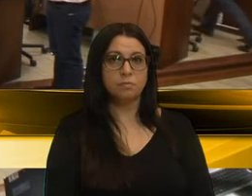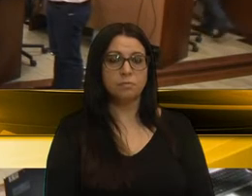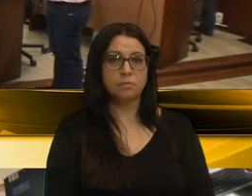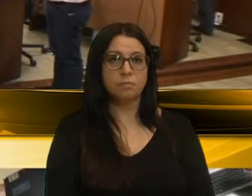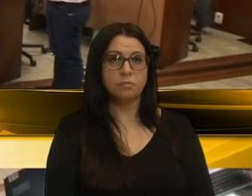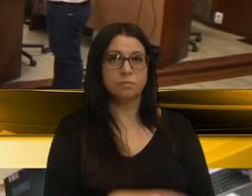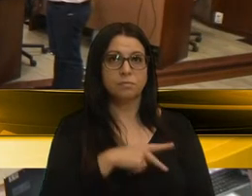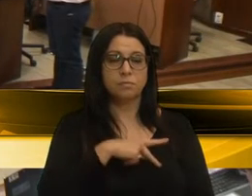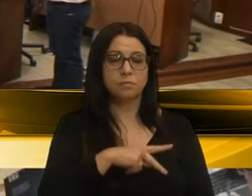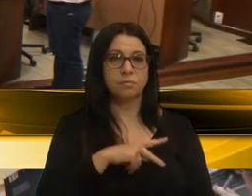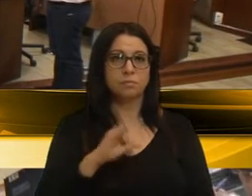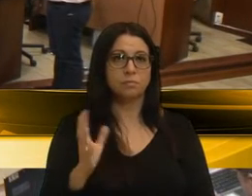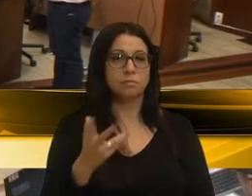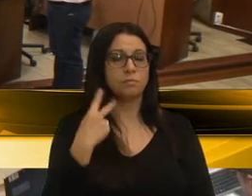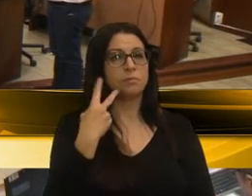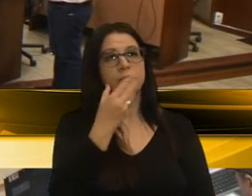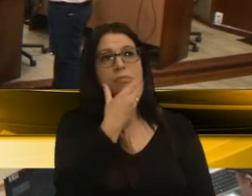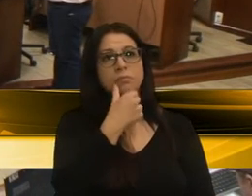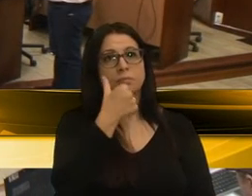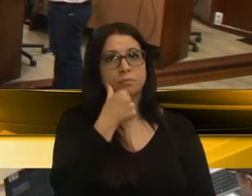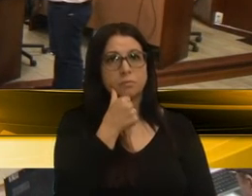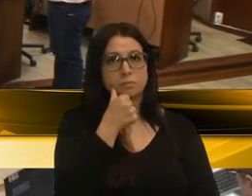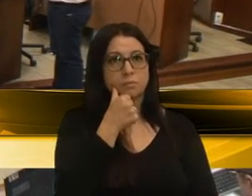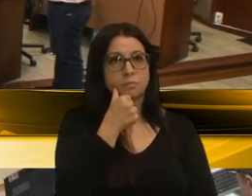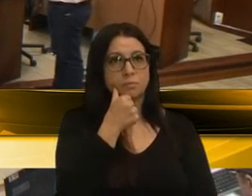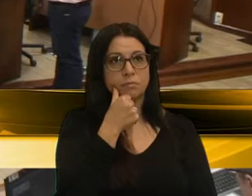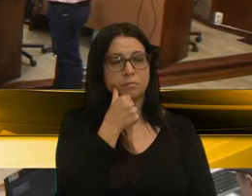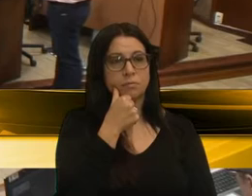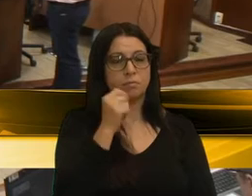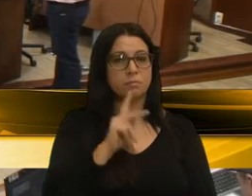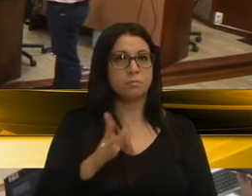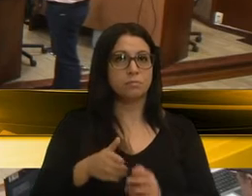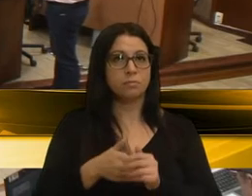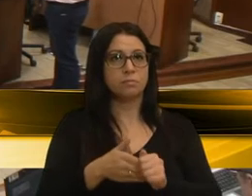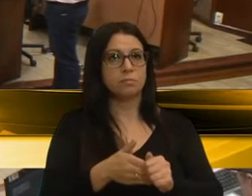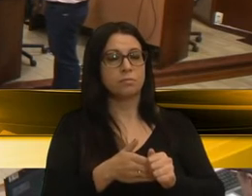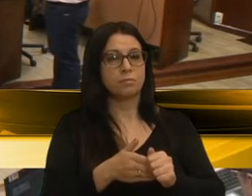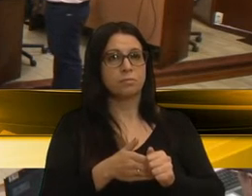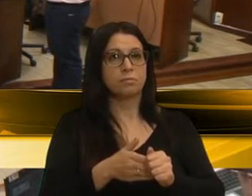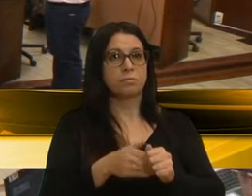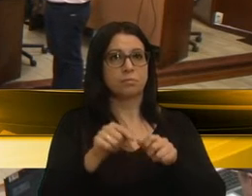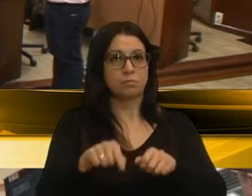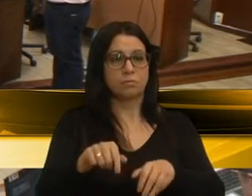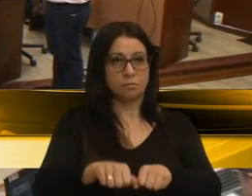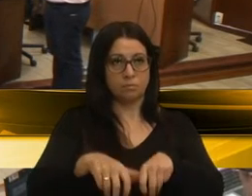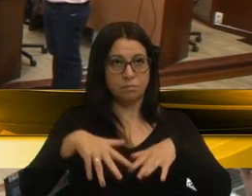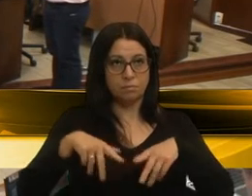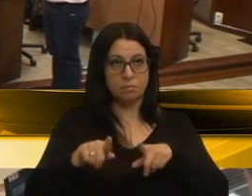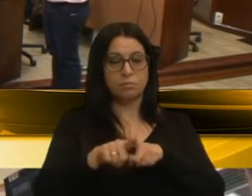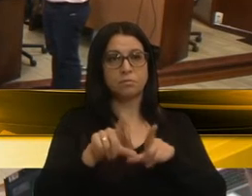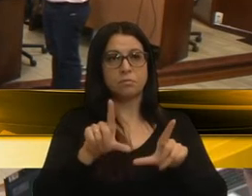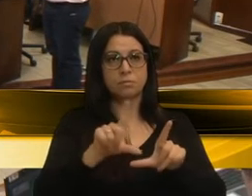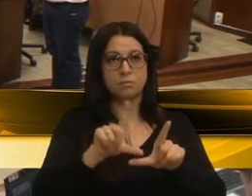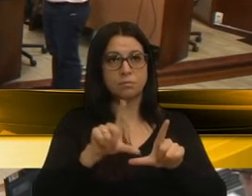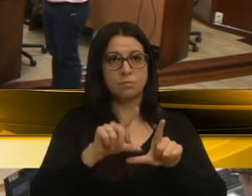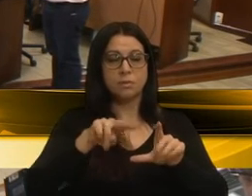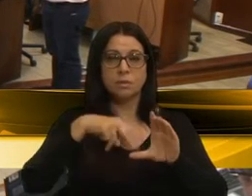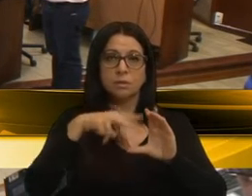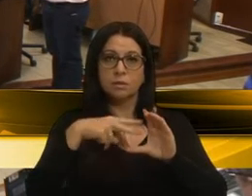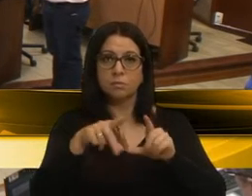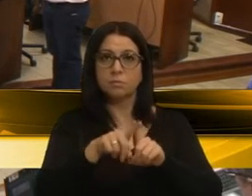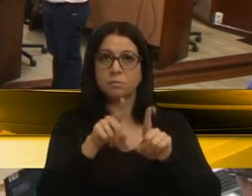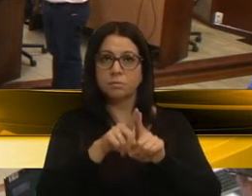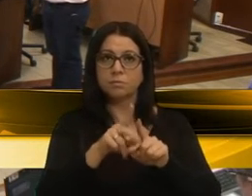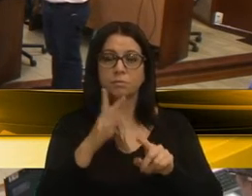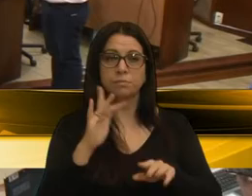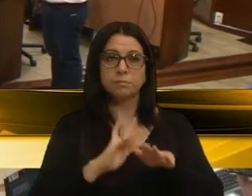Senhor presidente, senhoras e senhores vereadores, pessoal que nos acompanha aqui do plenário, através da TV Câmara, também